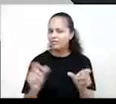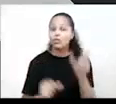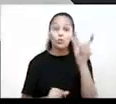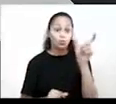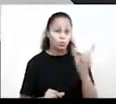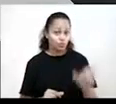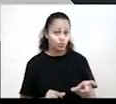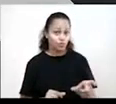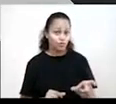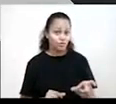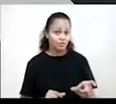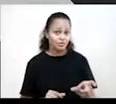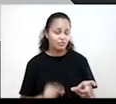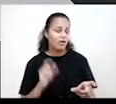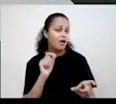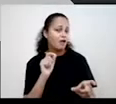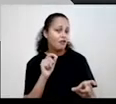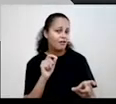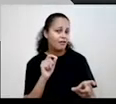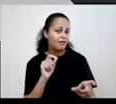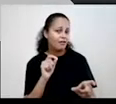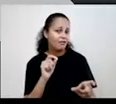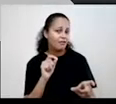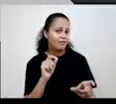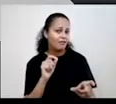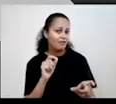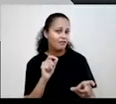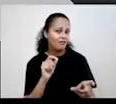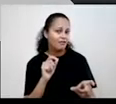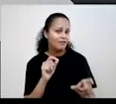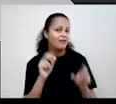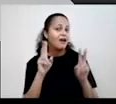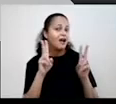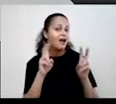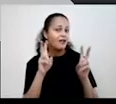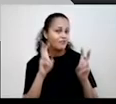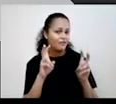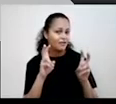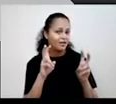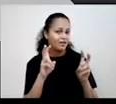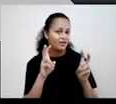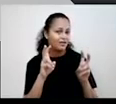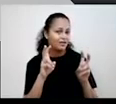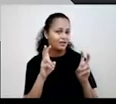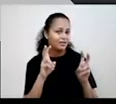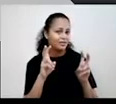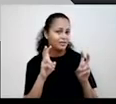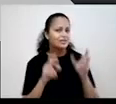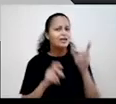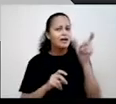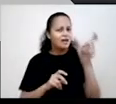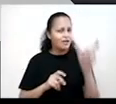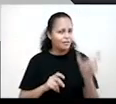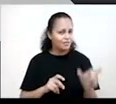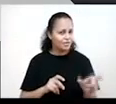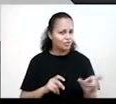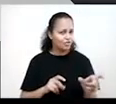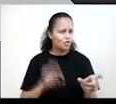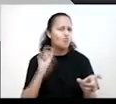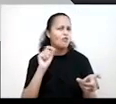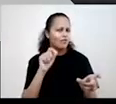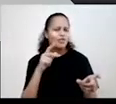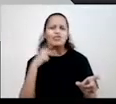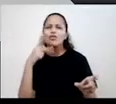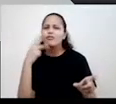Sujeito, né? É o que, né? É o assunto da frase. É o ser sobre o qual se declara algo, é do que eu